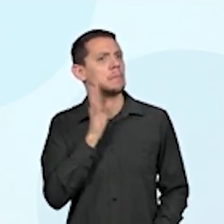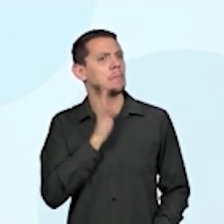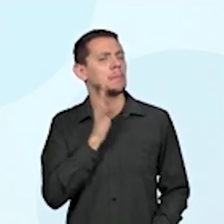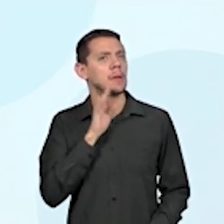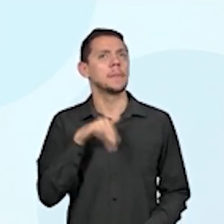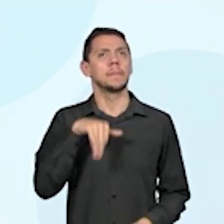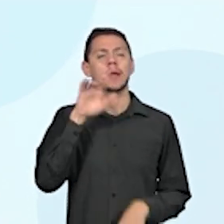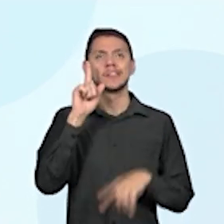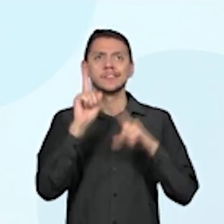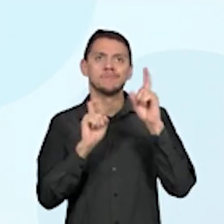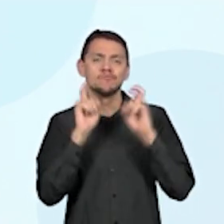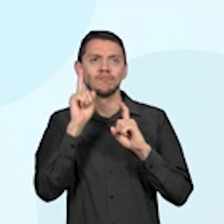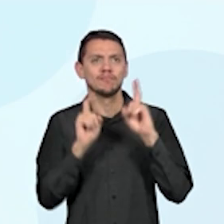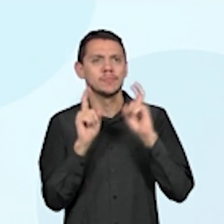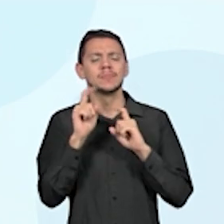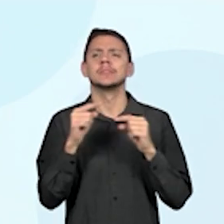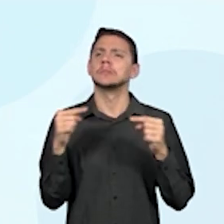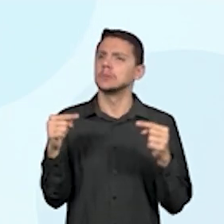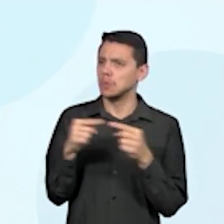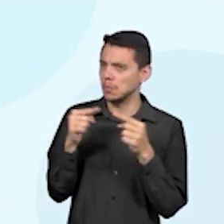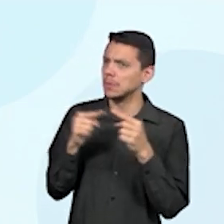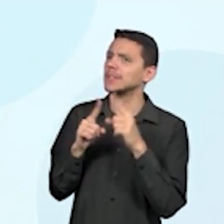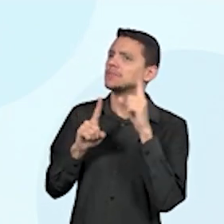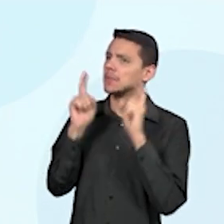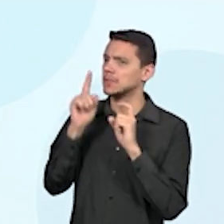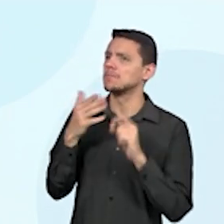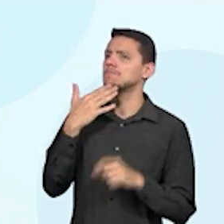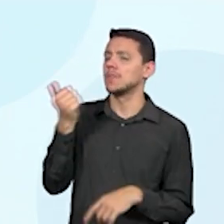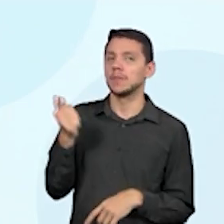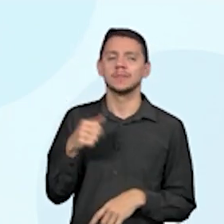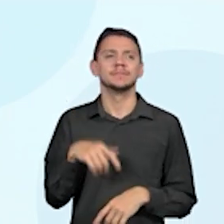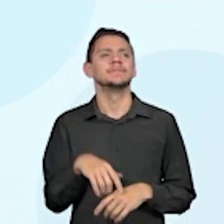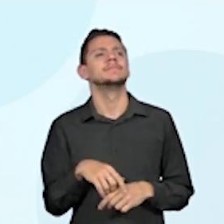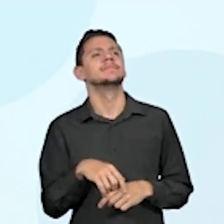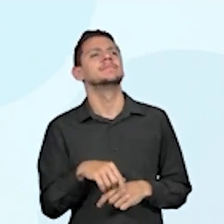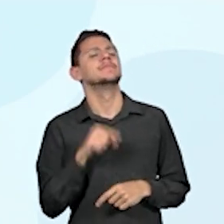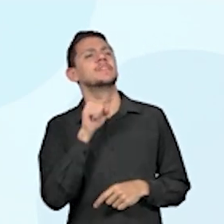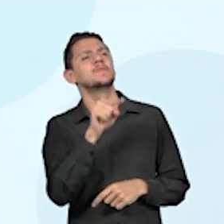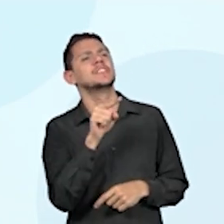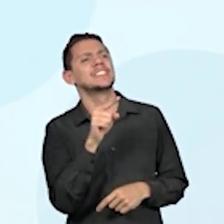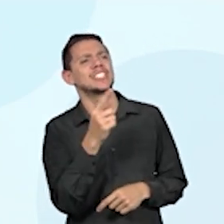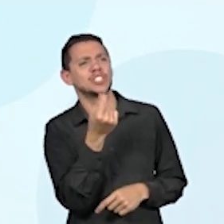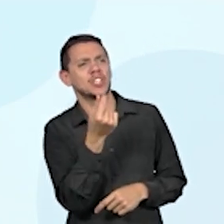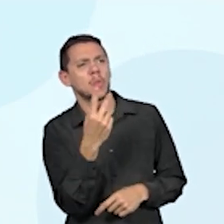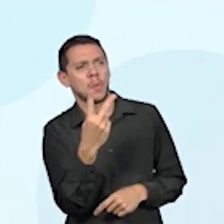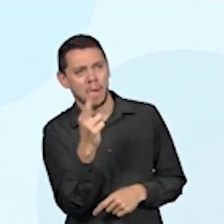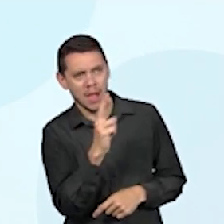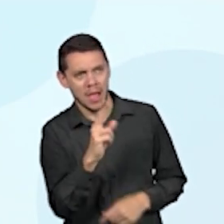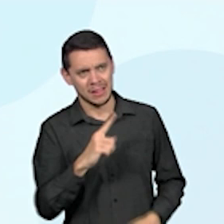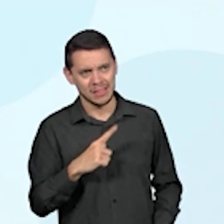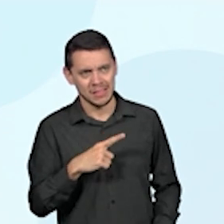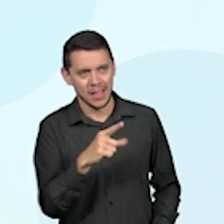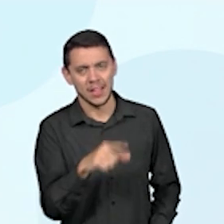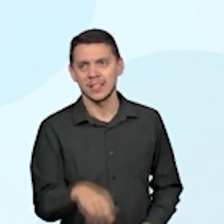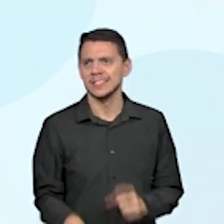Bem mais. Você tem R$2? Não. Vamos ao próximo quadrinho.